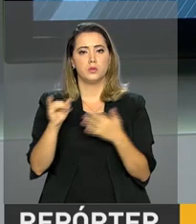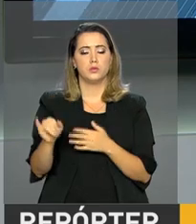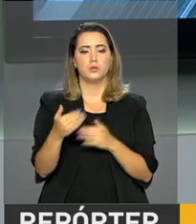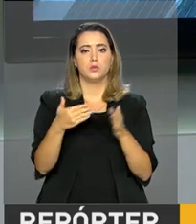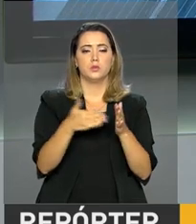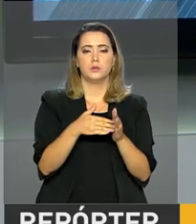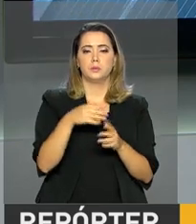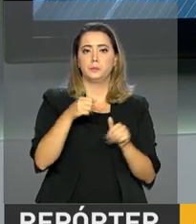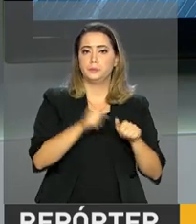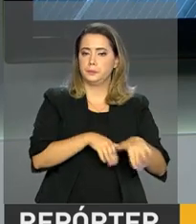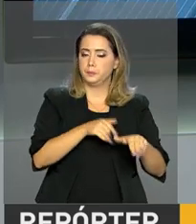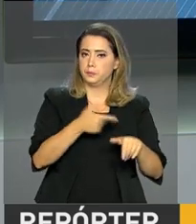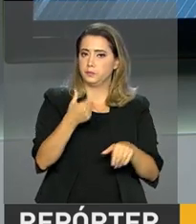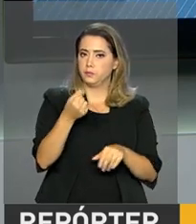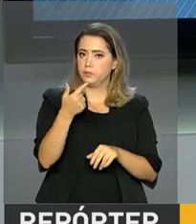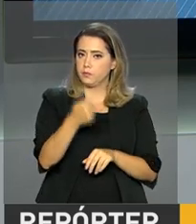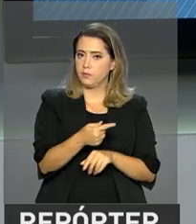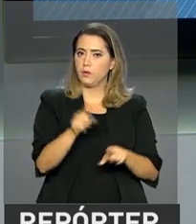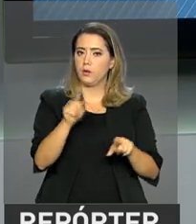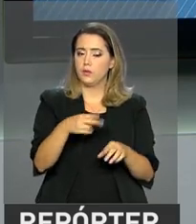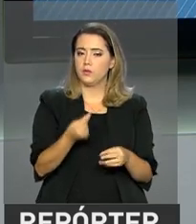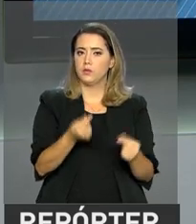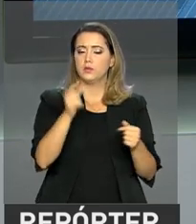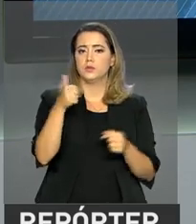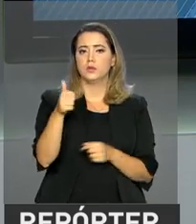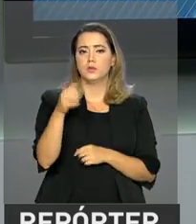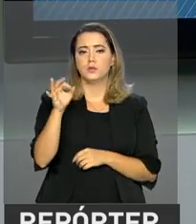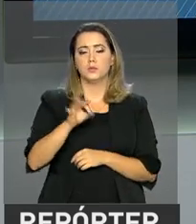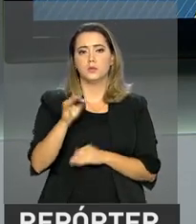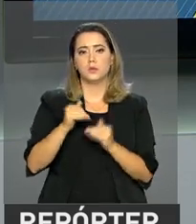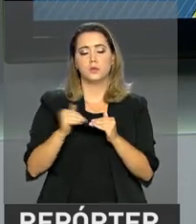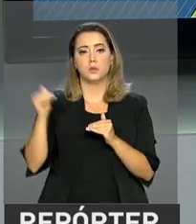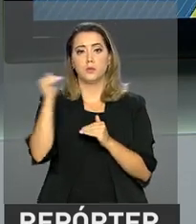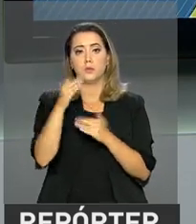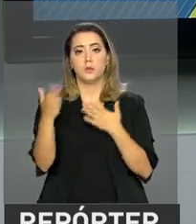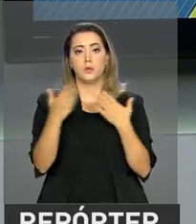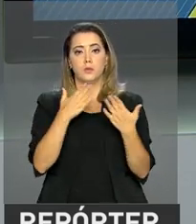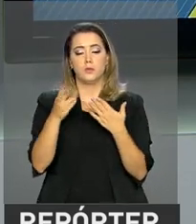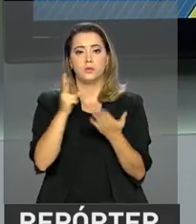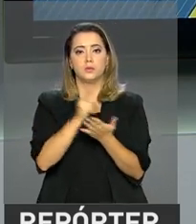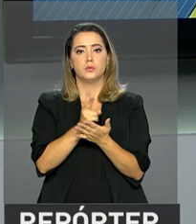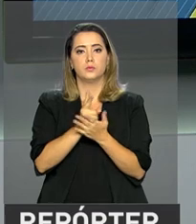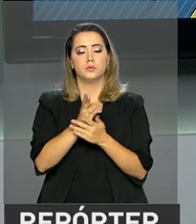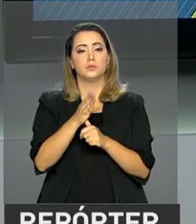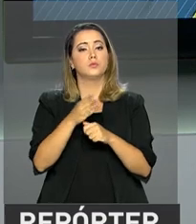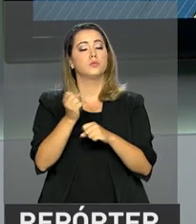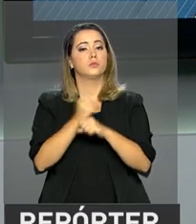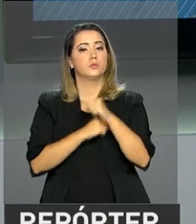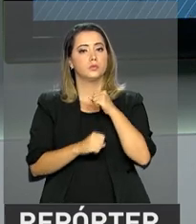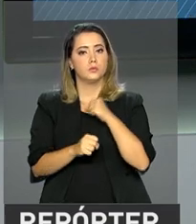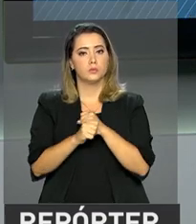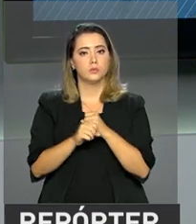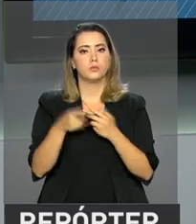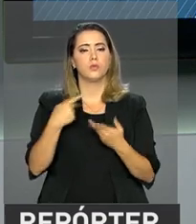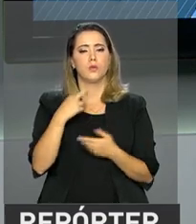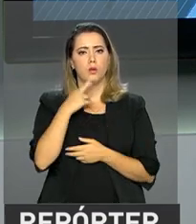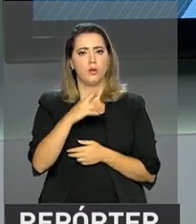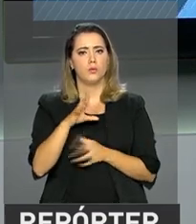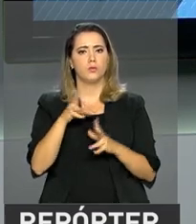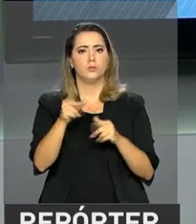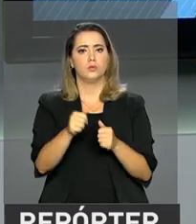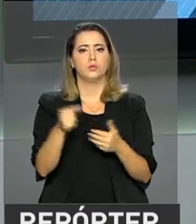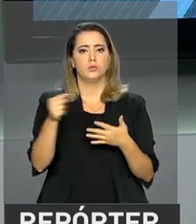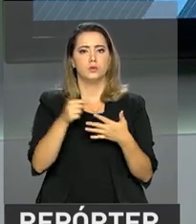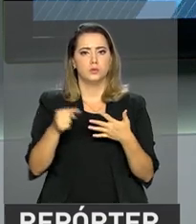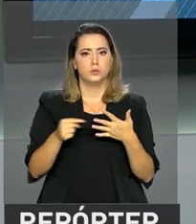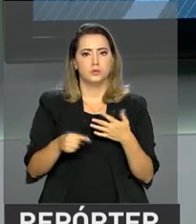setembro de 2017. Esse valor é 11% maior do que o registrado no mesmo período do ano passado. O resultado de todas